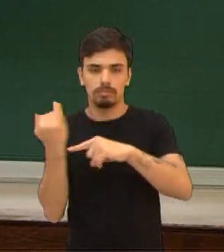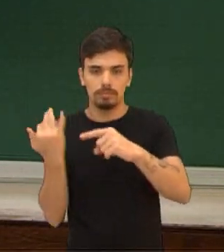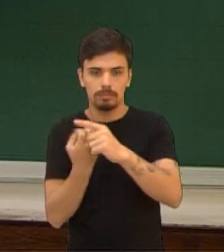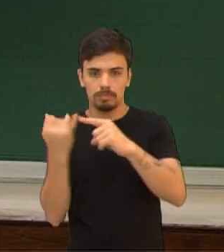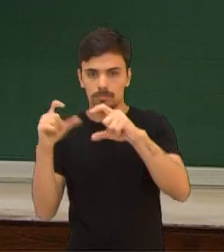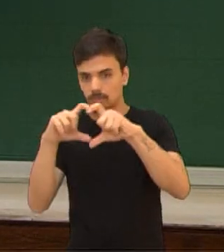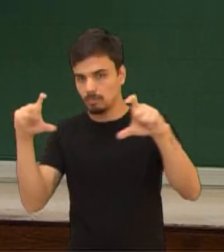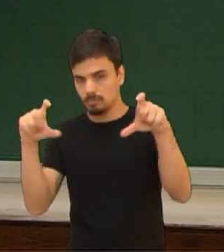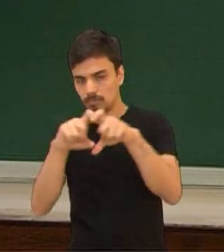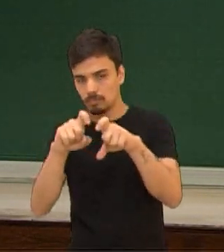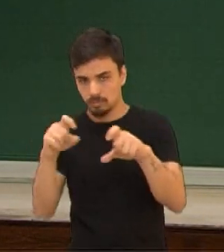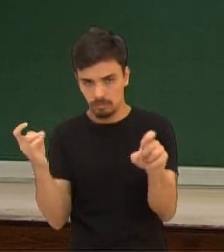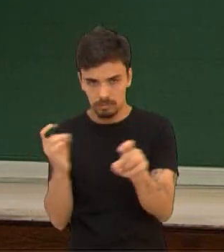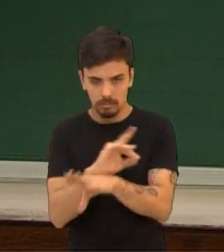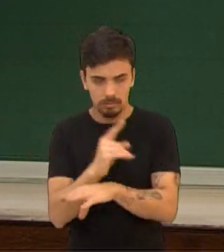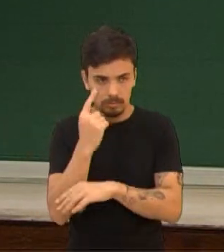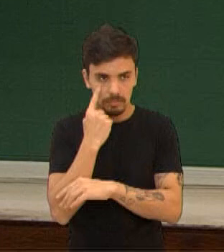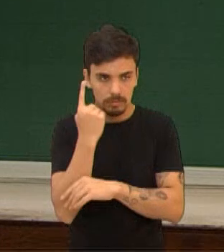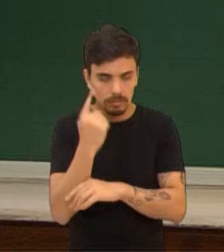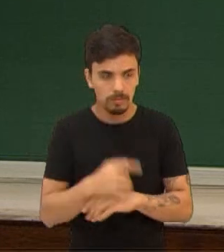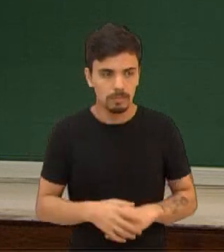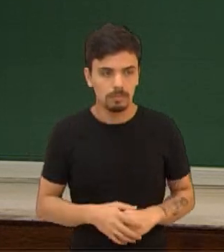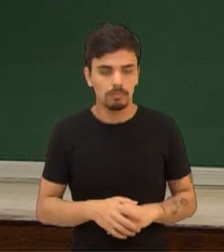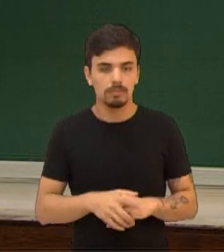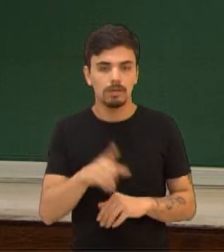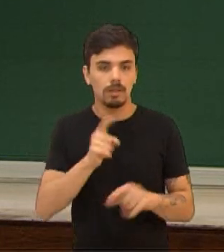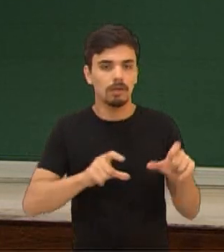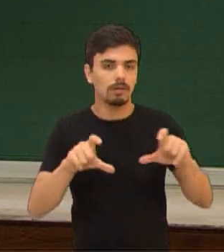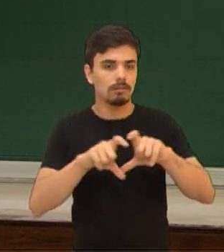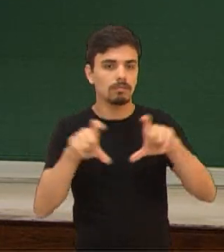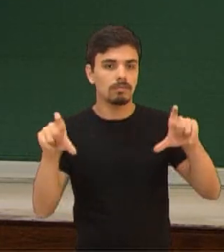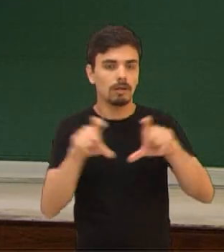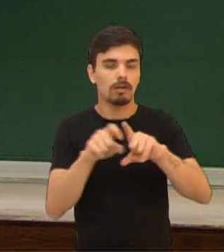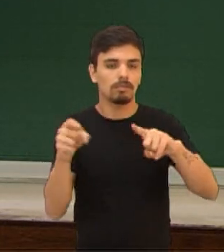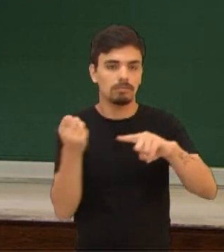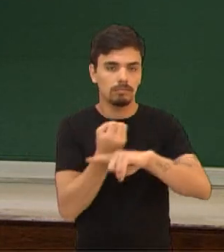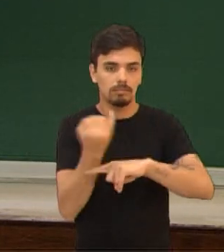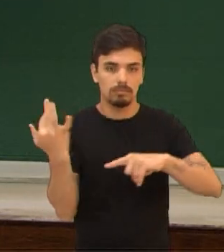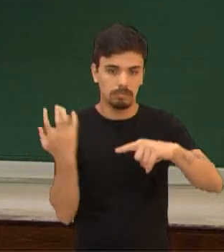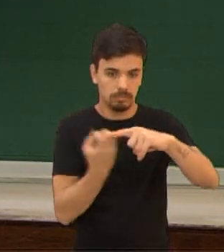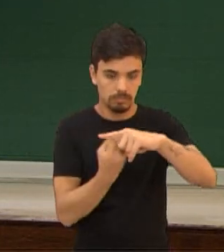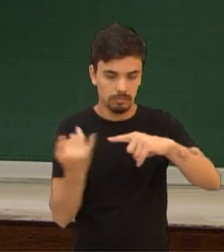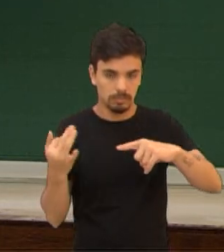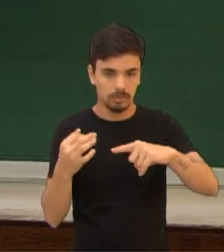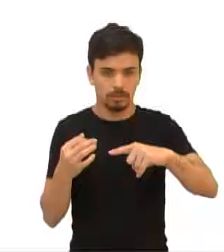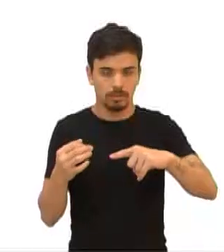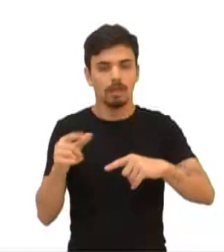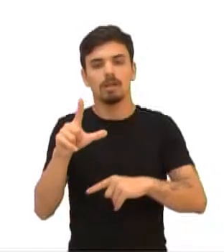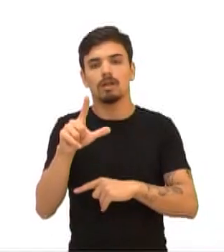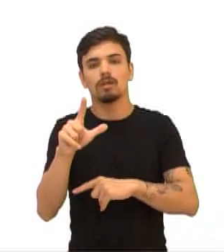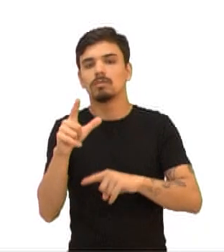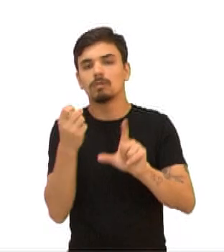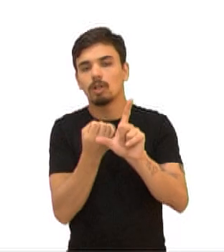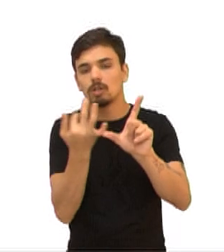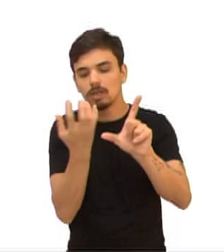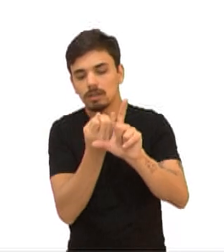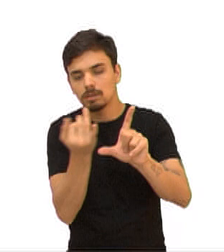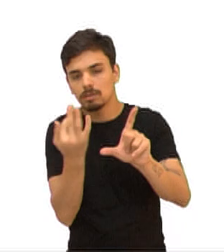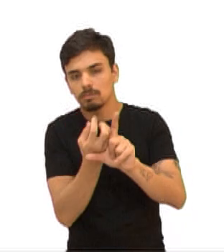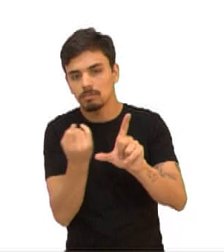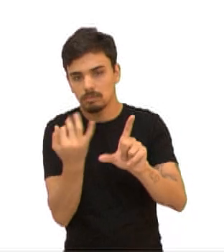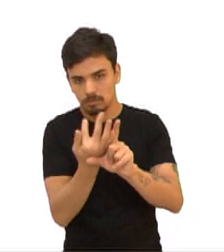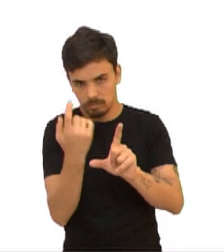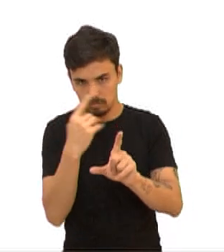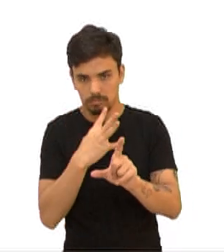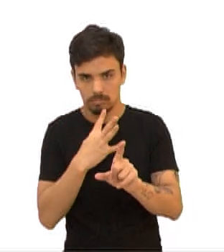gráfico. E a função que determina aquele gráfico é a função exponencial, a função logarítmica, né?